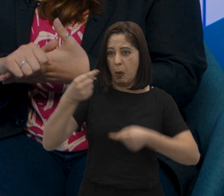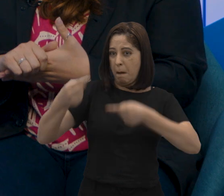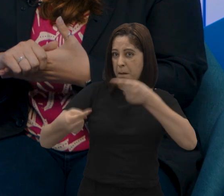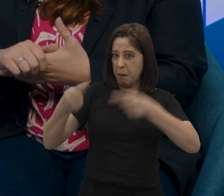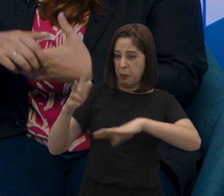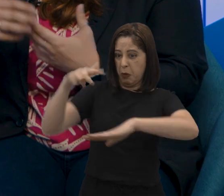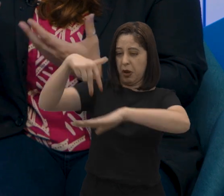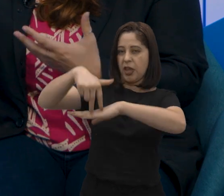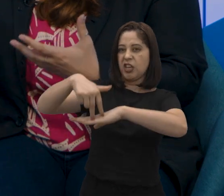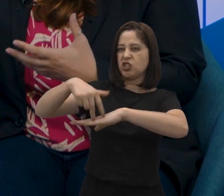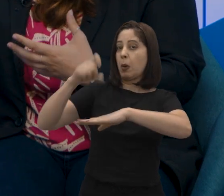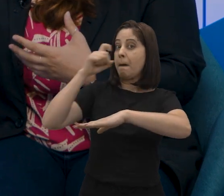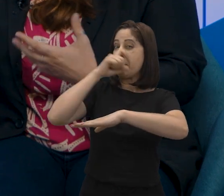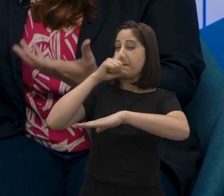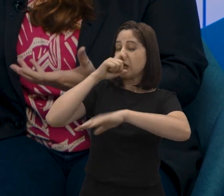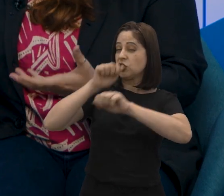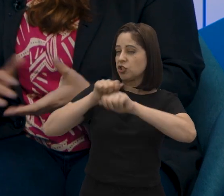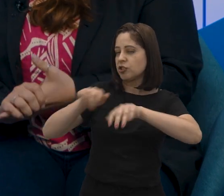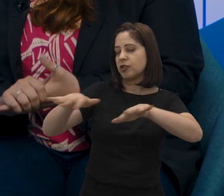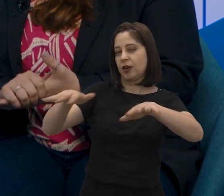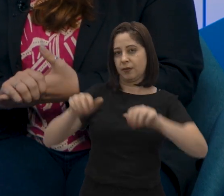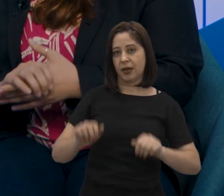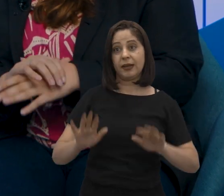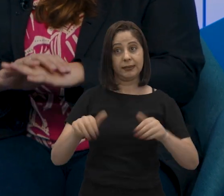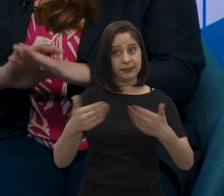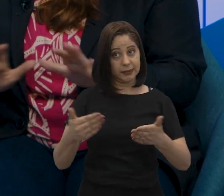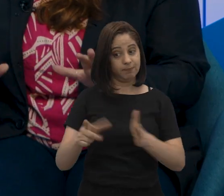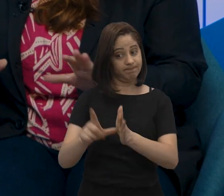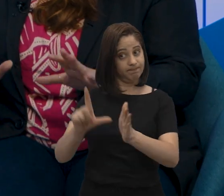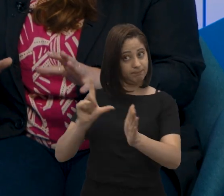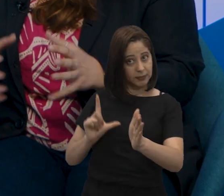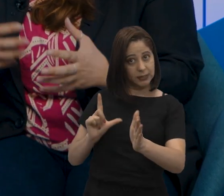Porque a gente está, de fato, lidando com publicidade. Então, buscar